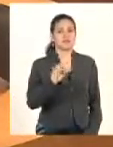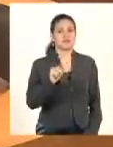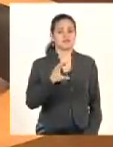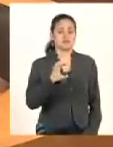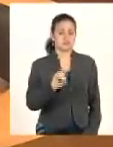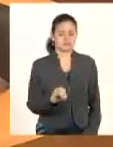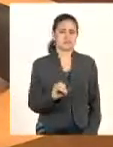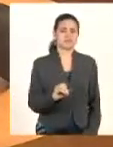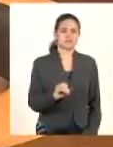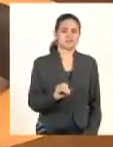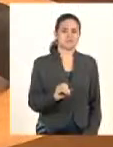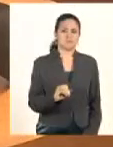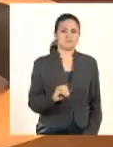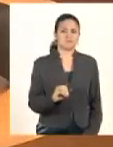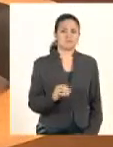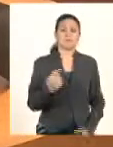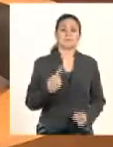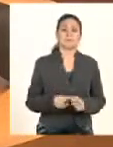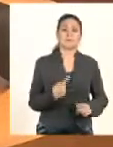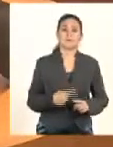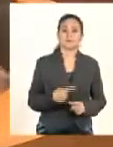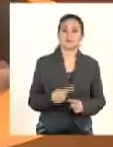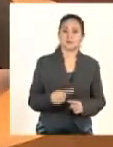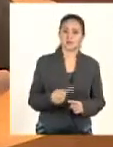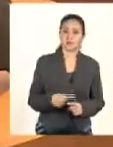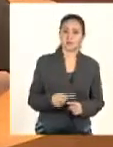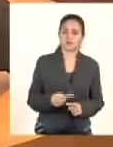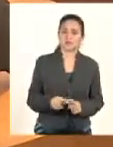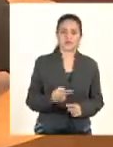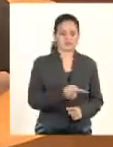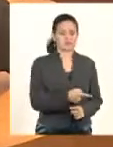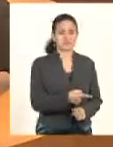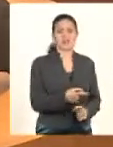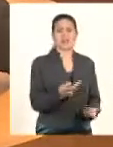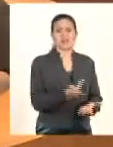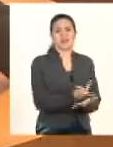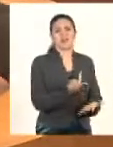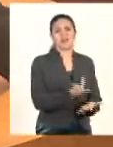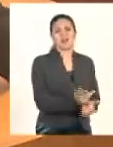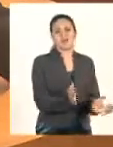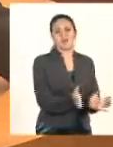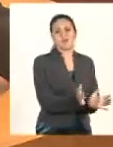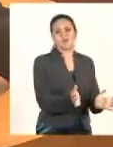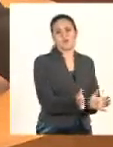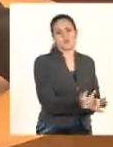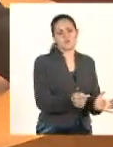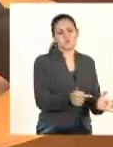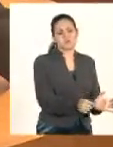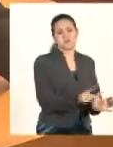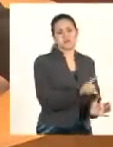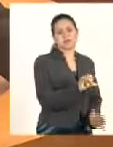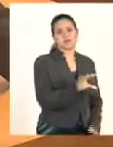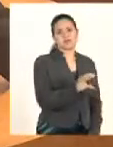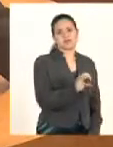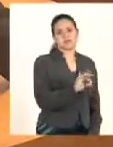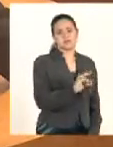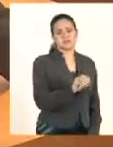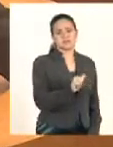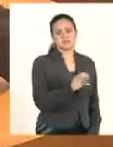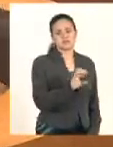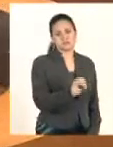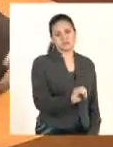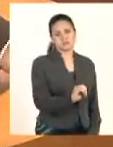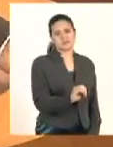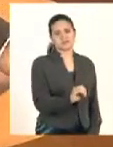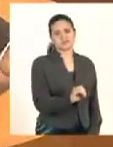em alguma licitação por conta dessa comissão que estava formada de forma errada. Então, quero